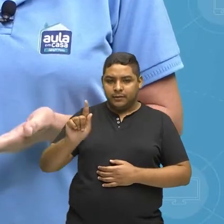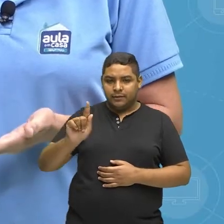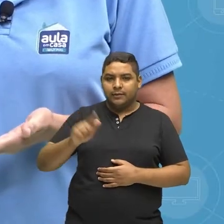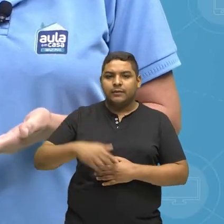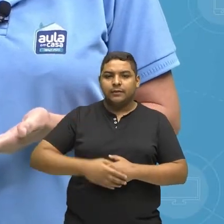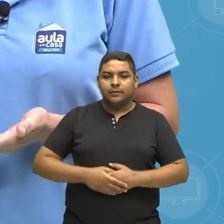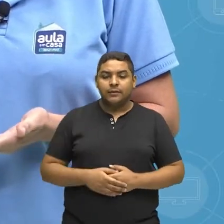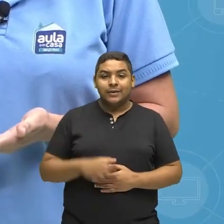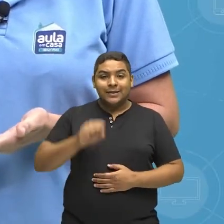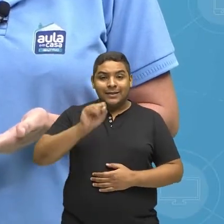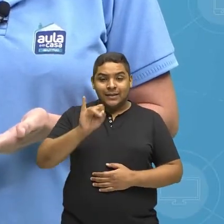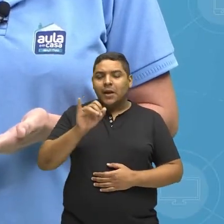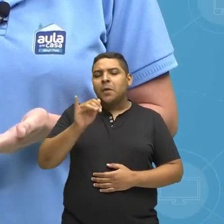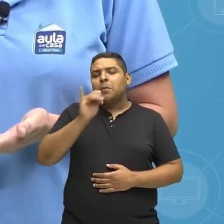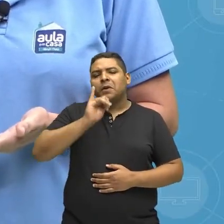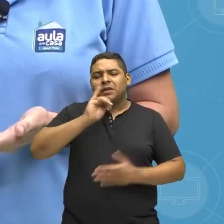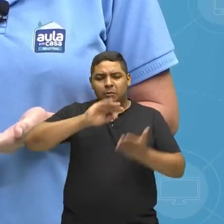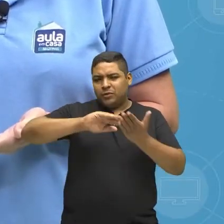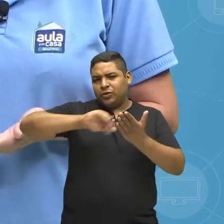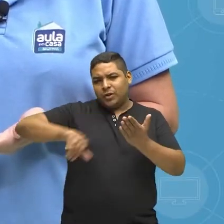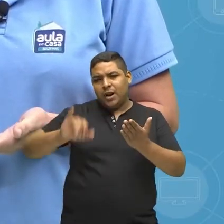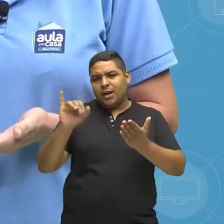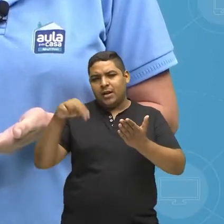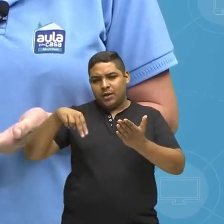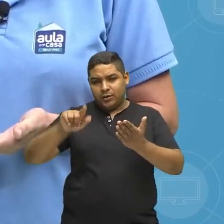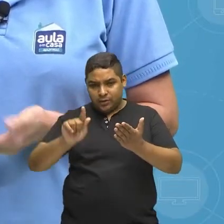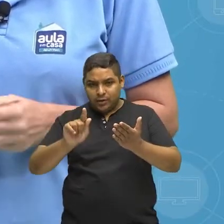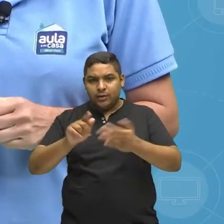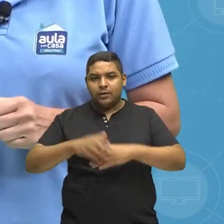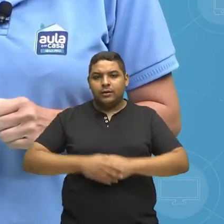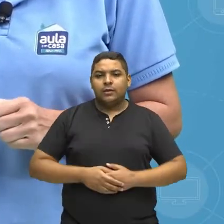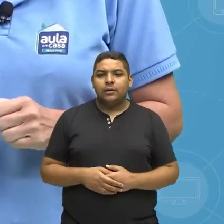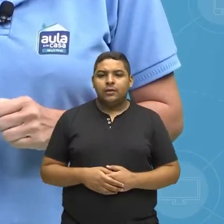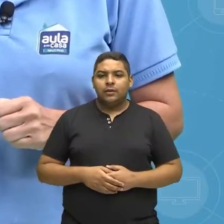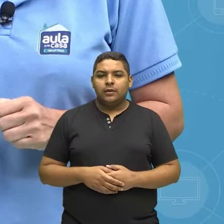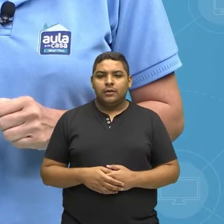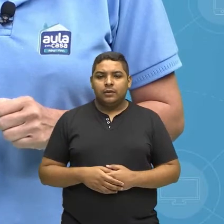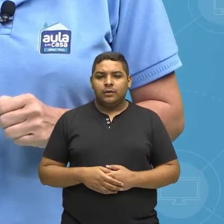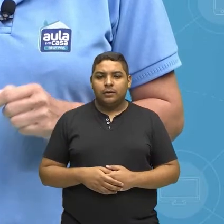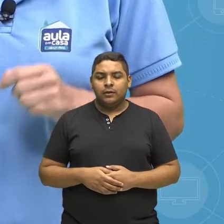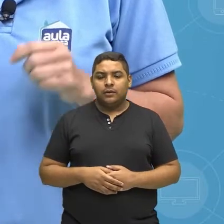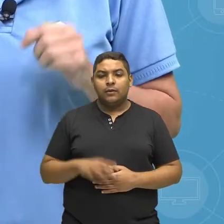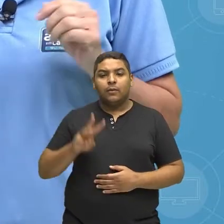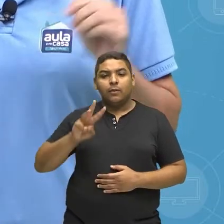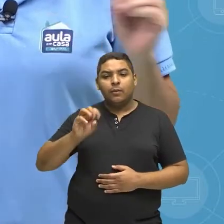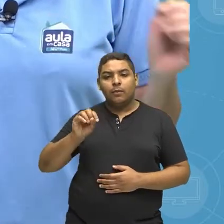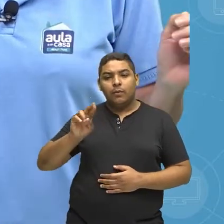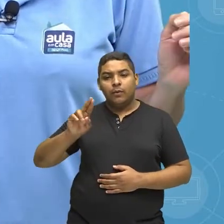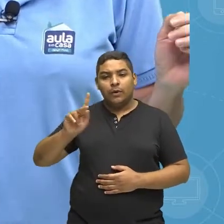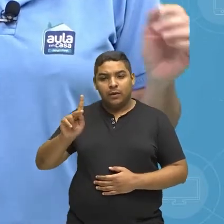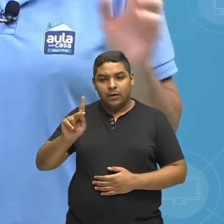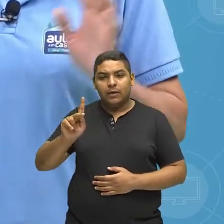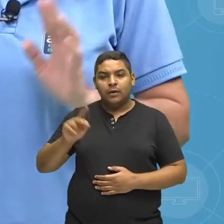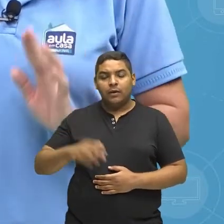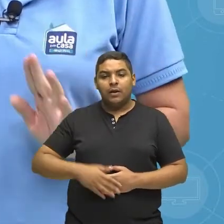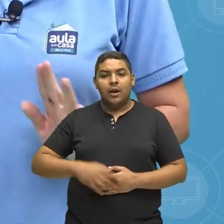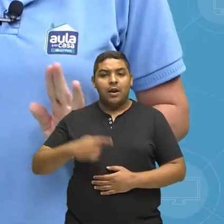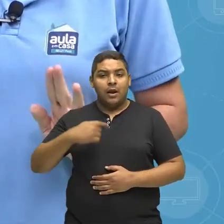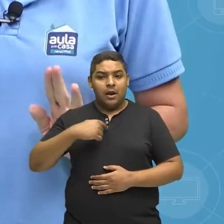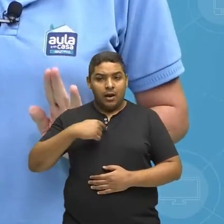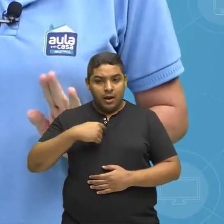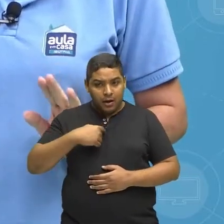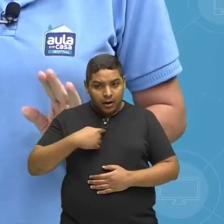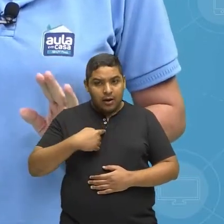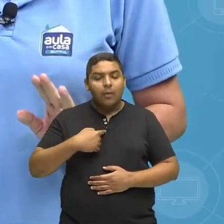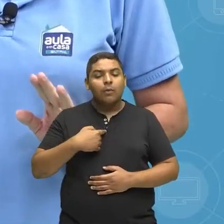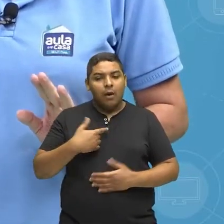Se eu tirar, gente, esse ing daqui, minha palavra ficaria assim, I am work. Eu estou trabalhar, mas não é isso